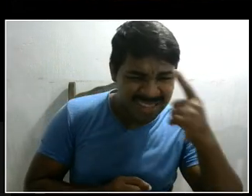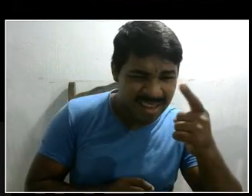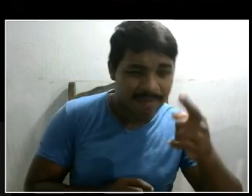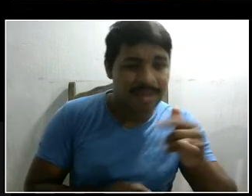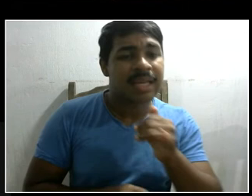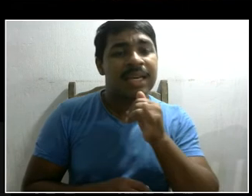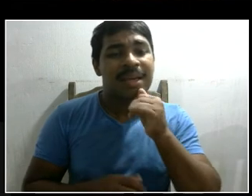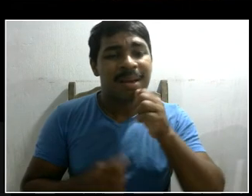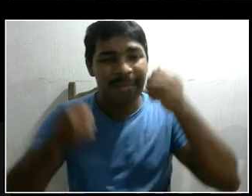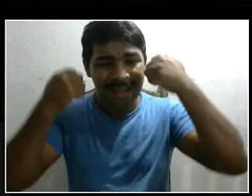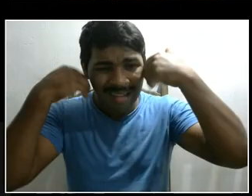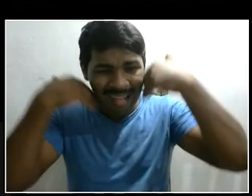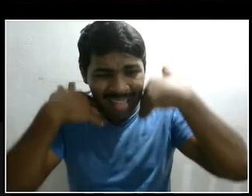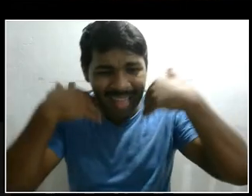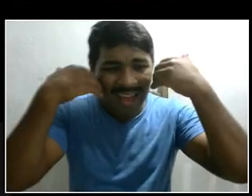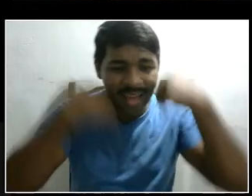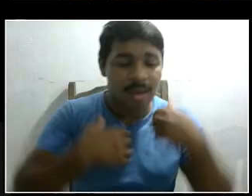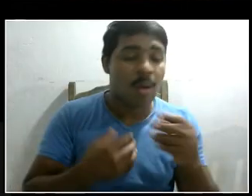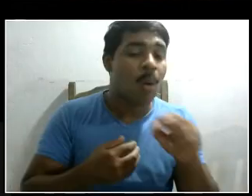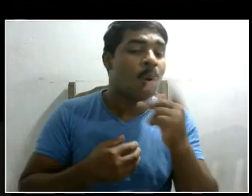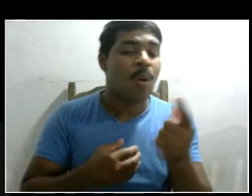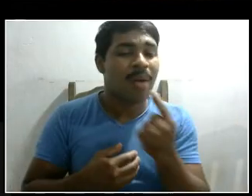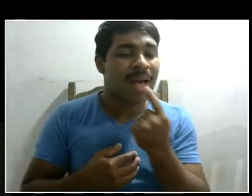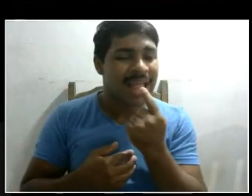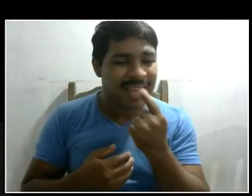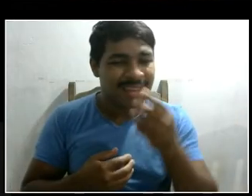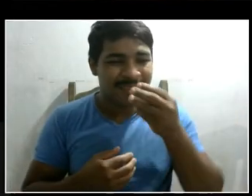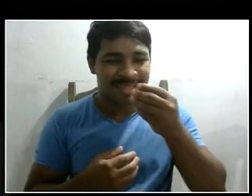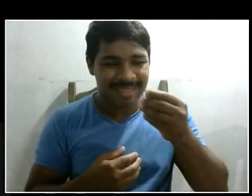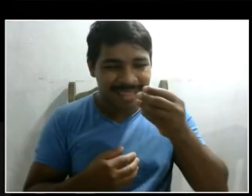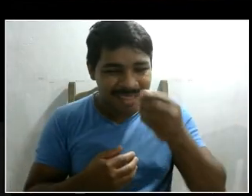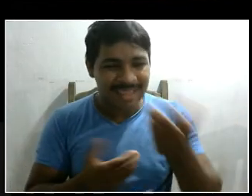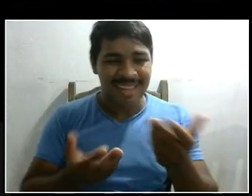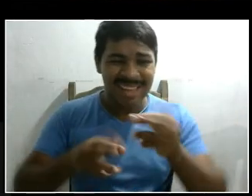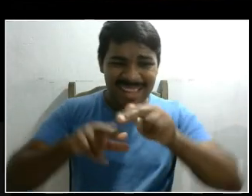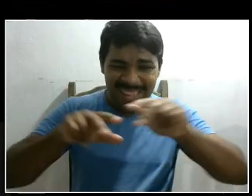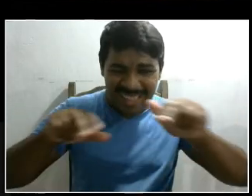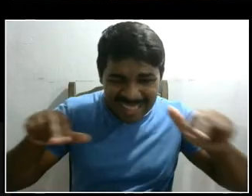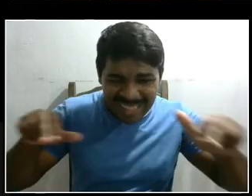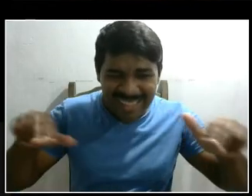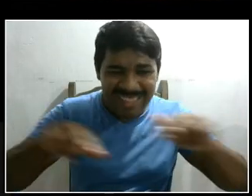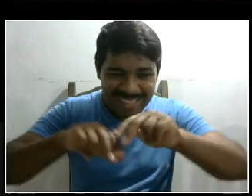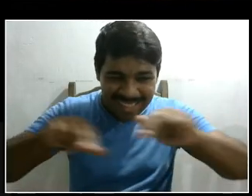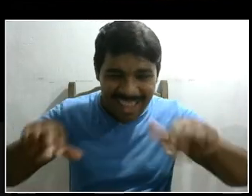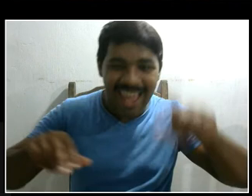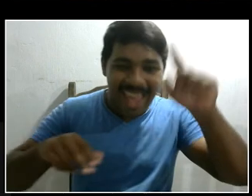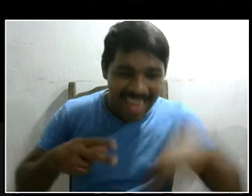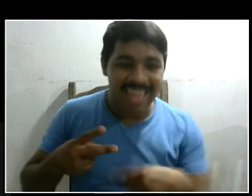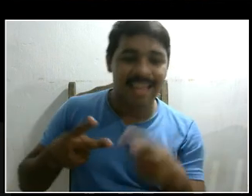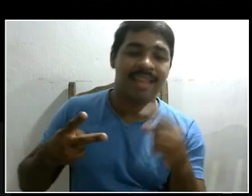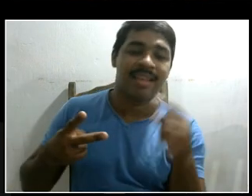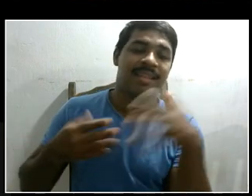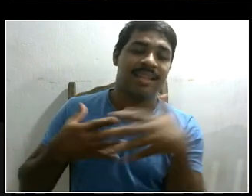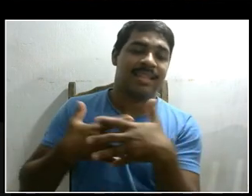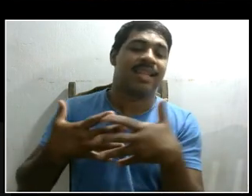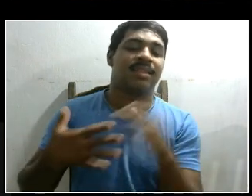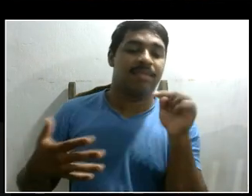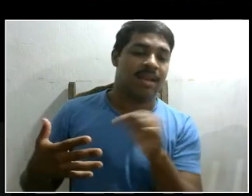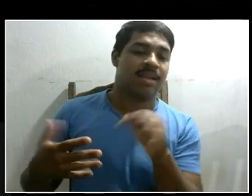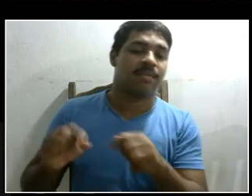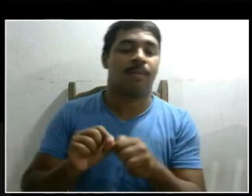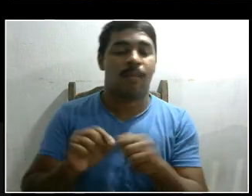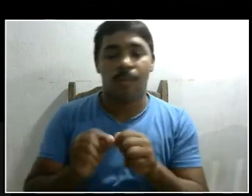glândulas mamárias, glândulas salivares, né? Glândulas sudoríparas. Então, ele é um tecido que forma as glândulas também,